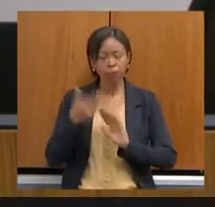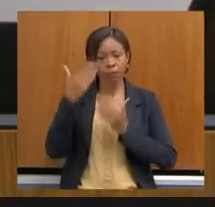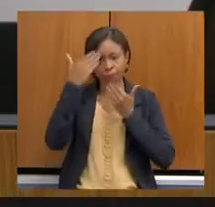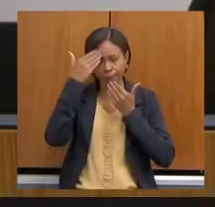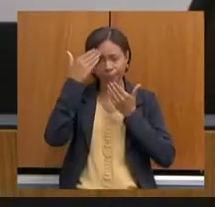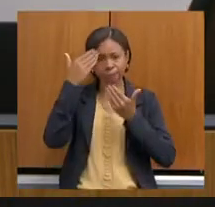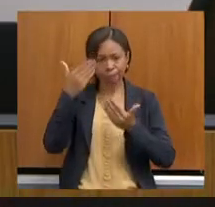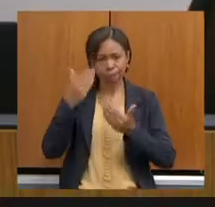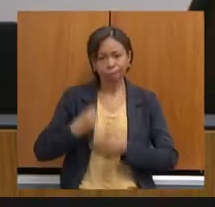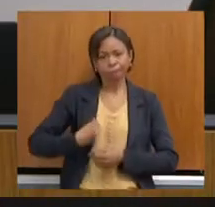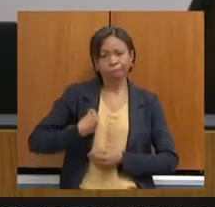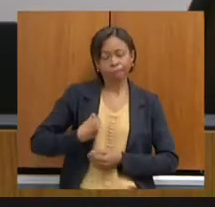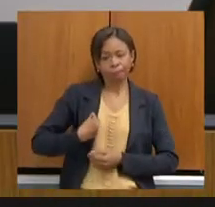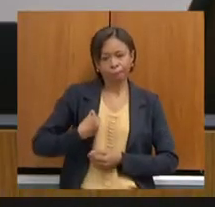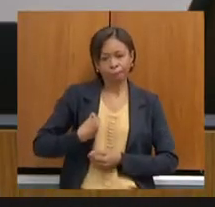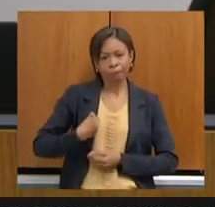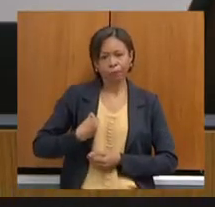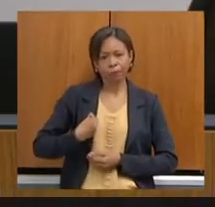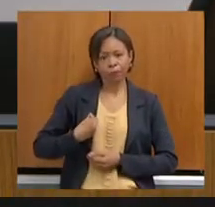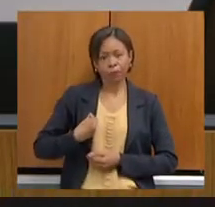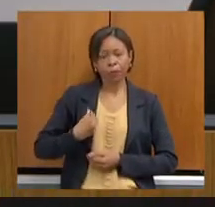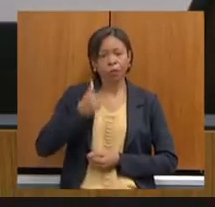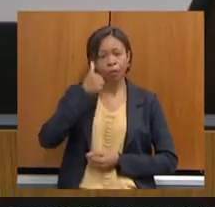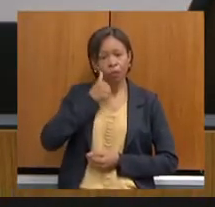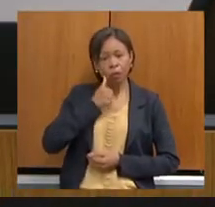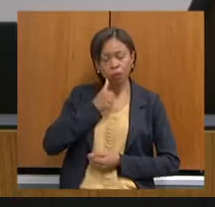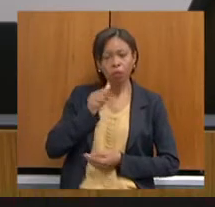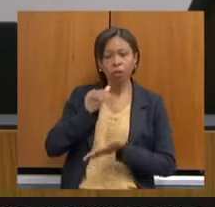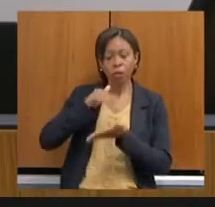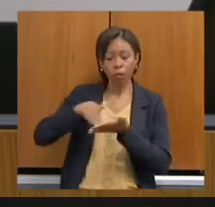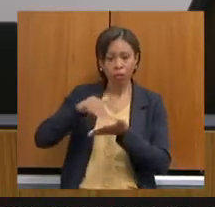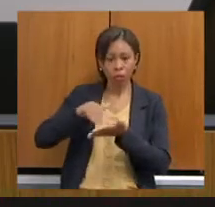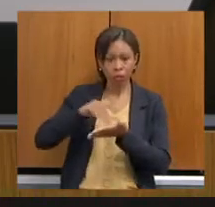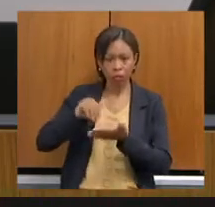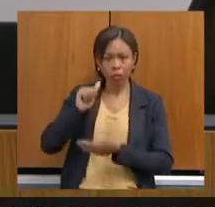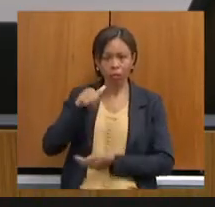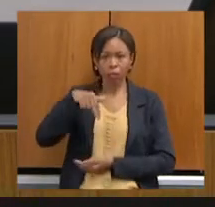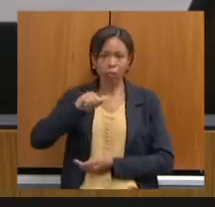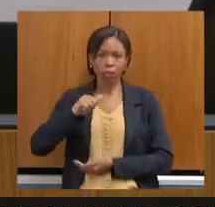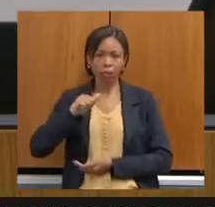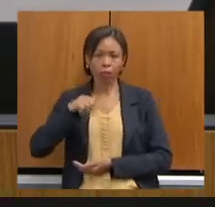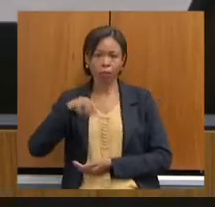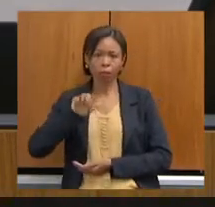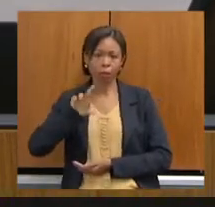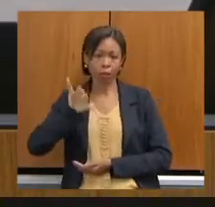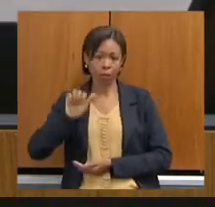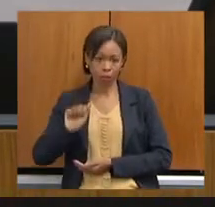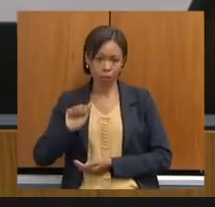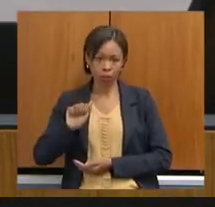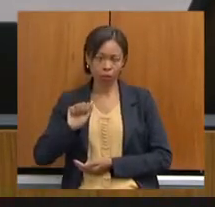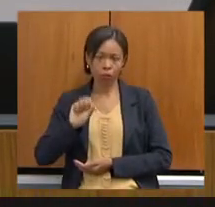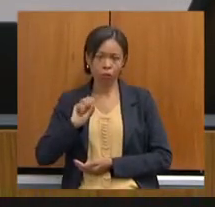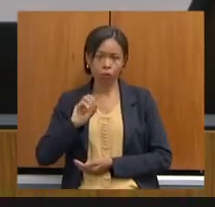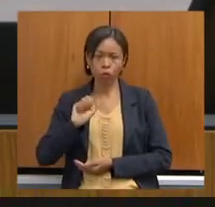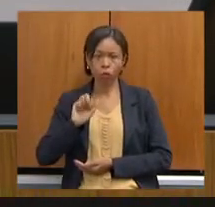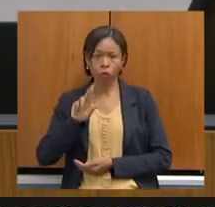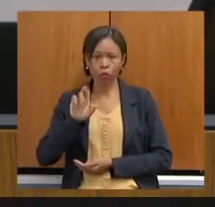com a presença da secretária Ana Maria Soares Valentim